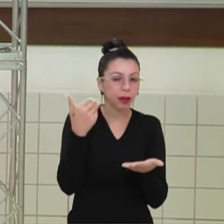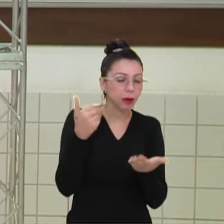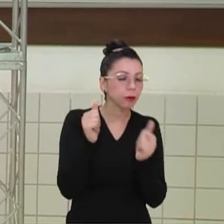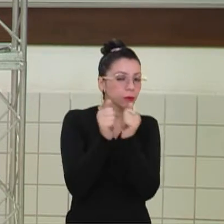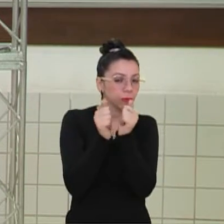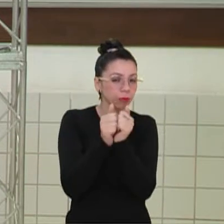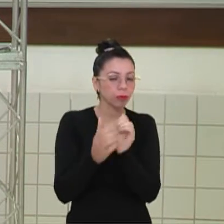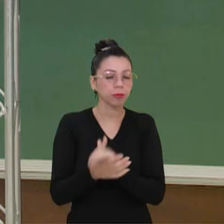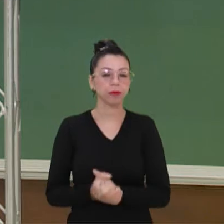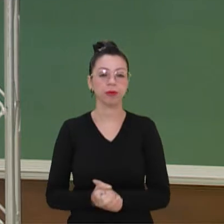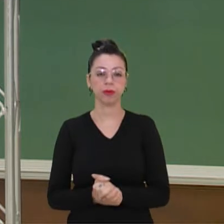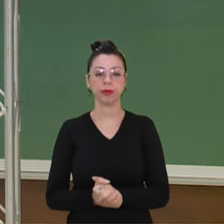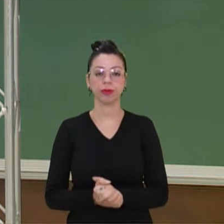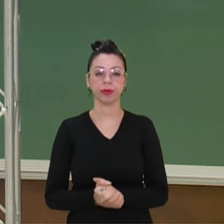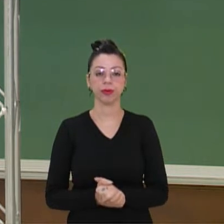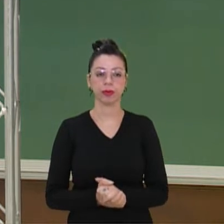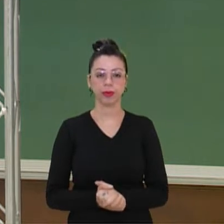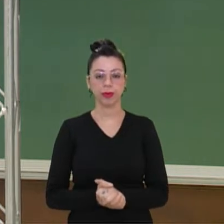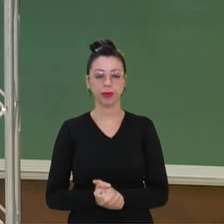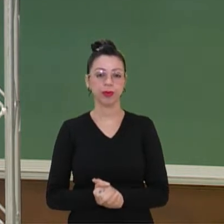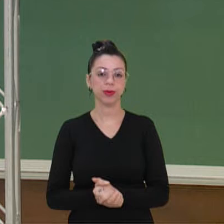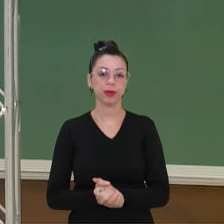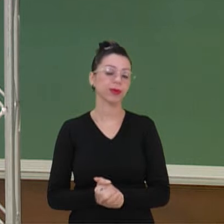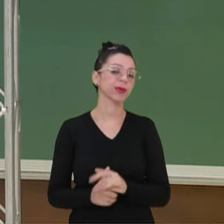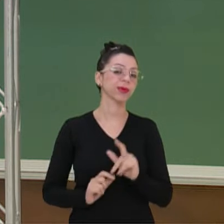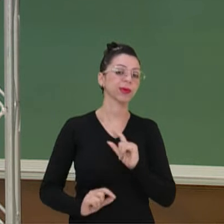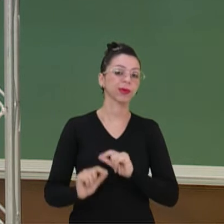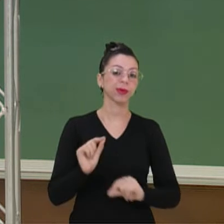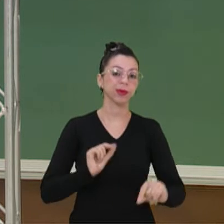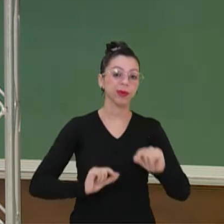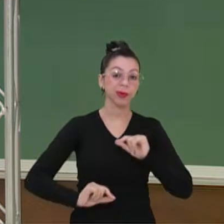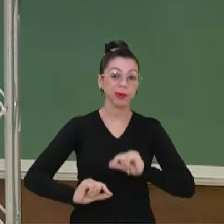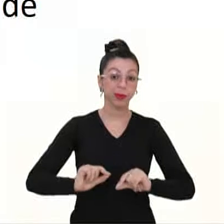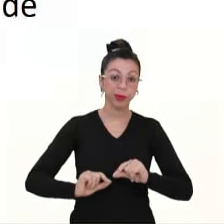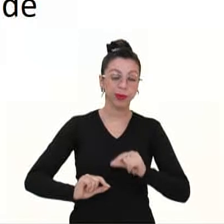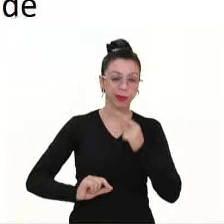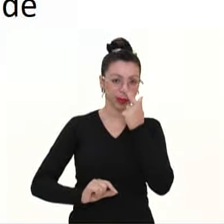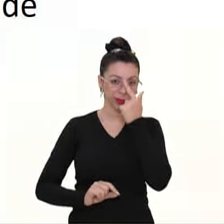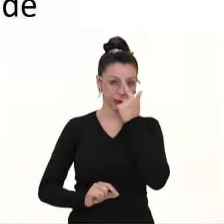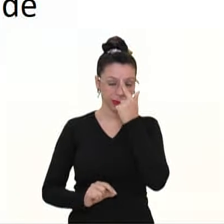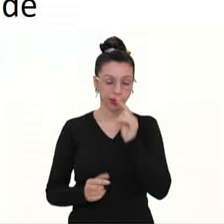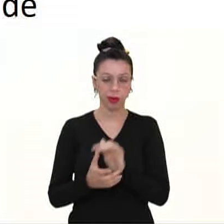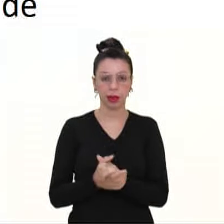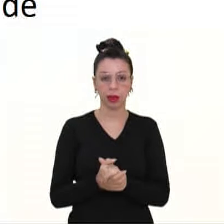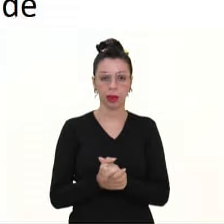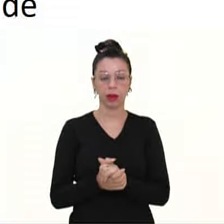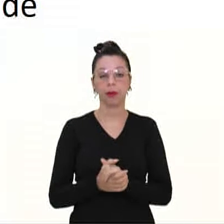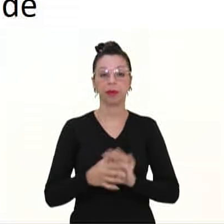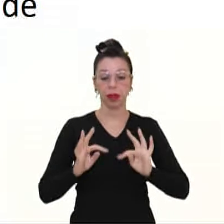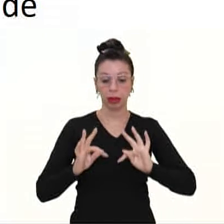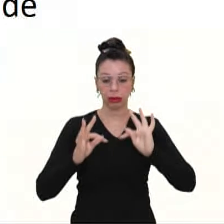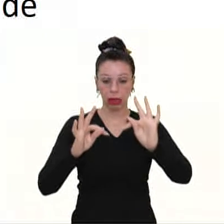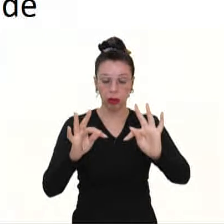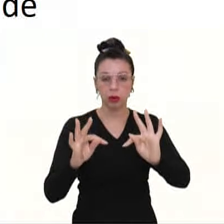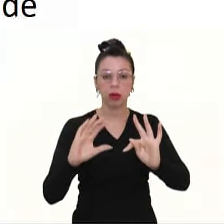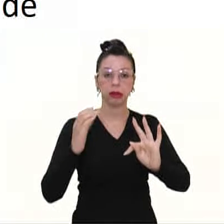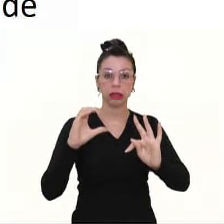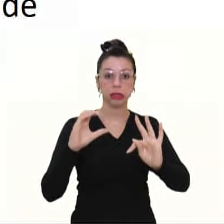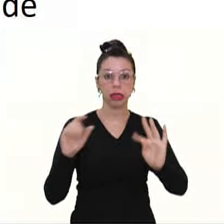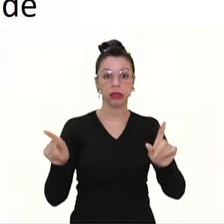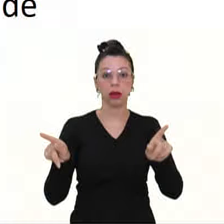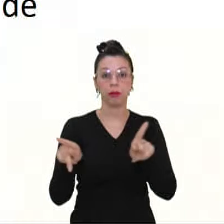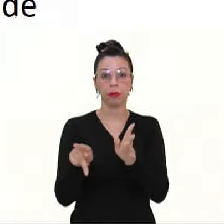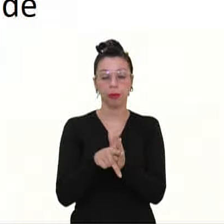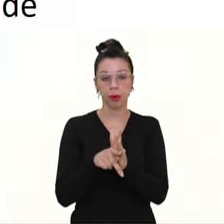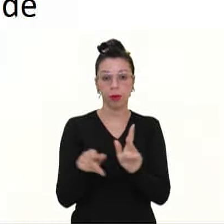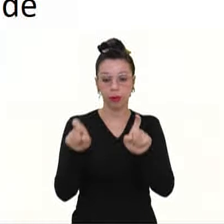comigo. Olha só como que fica isso. Com o avanço em ciência da computação, estamos próximos do